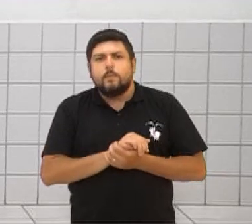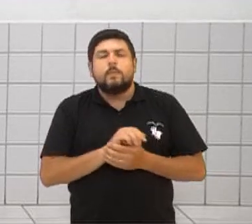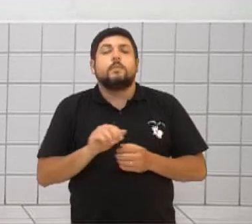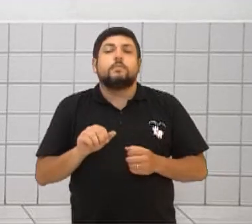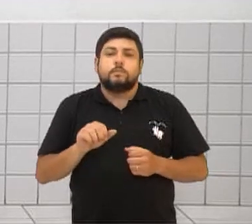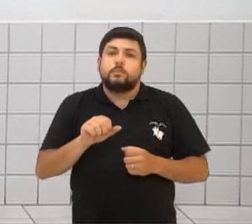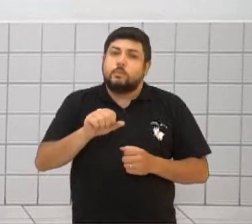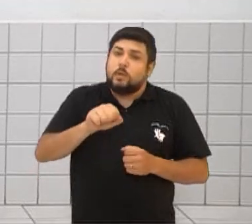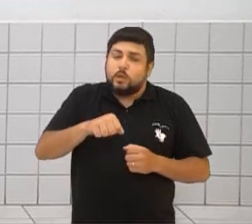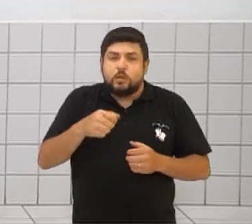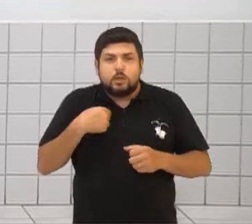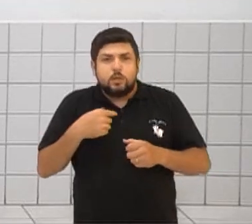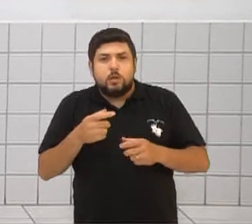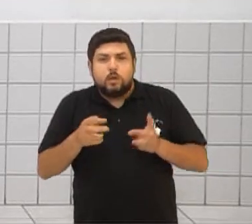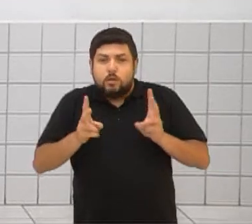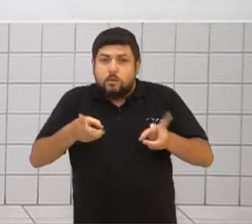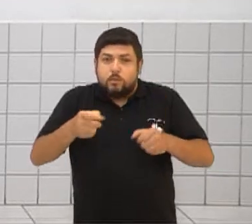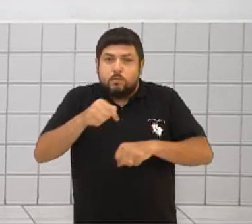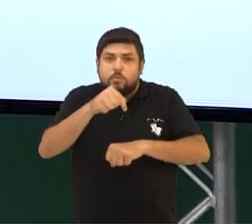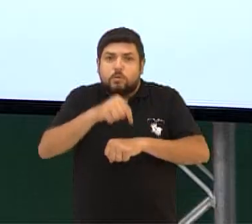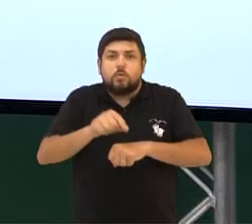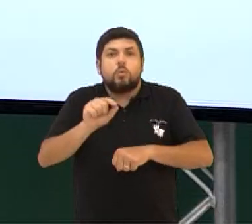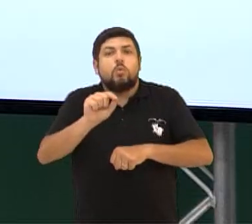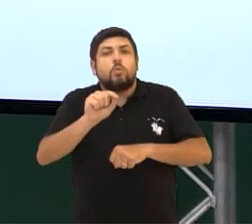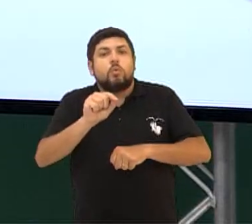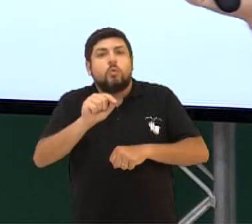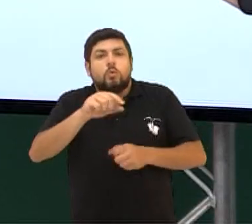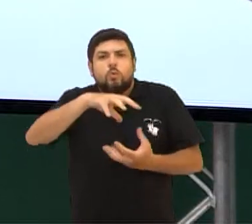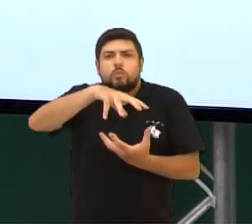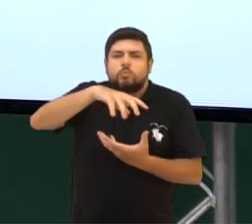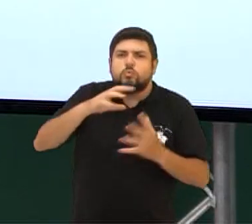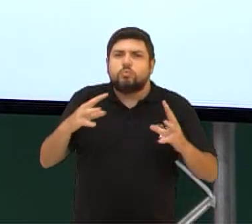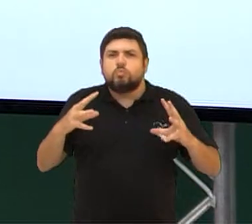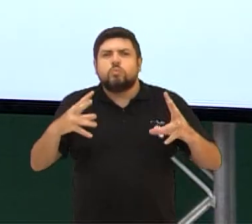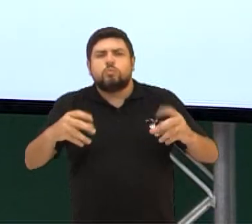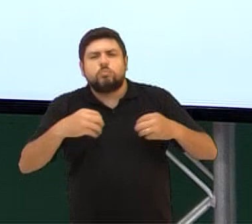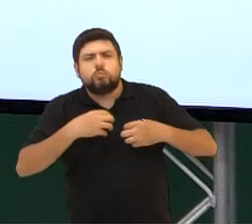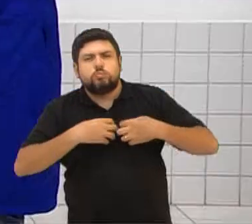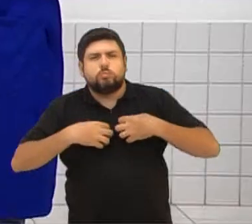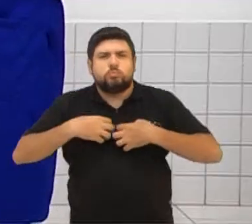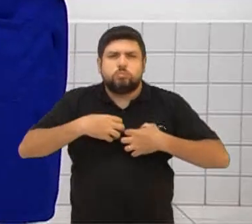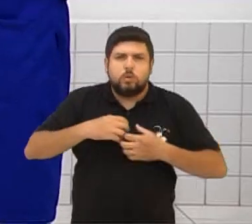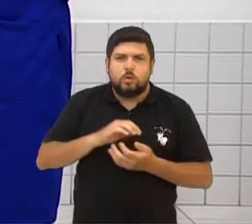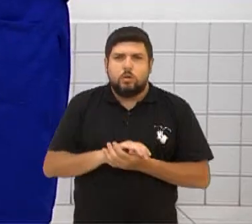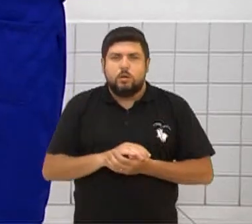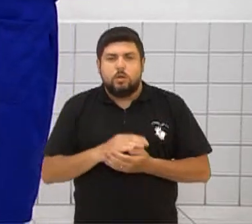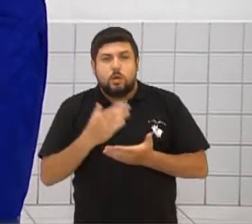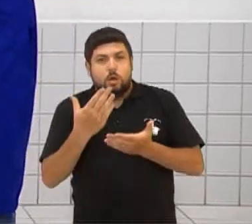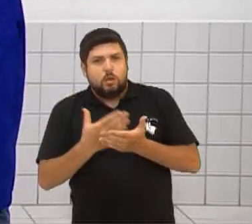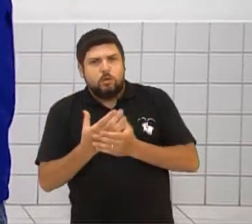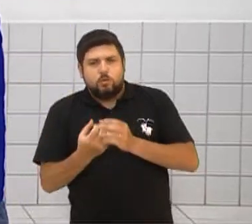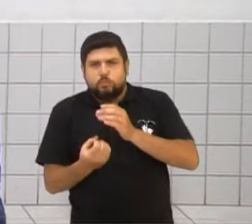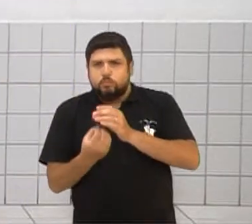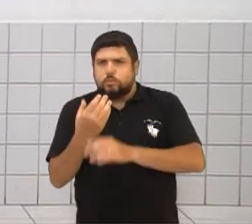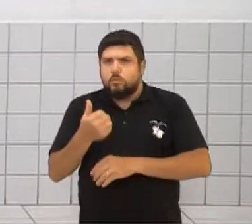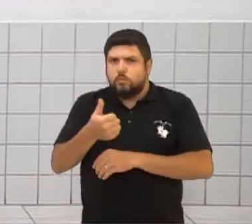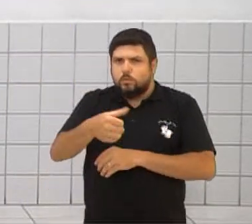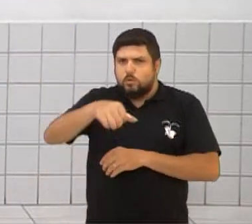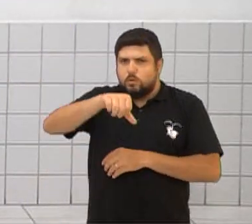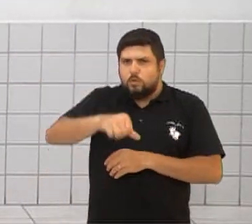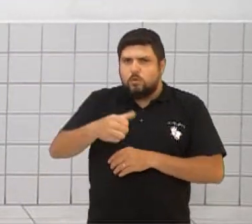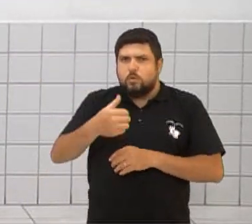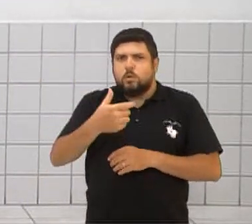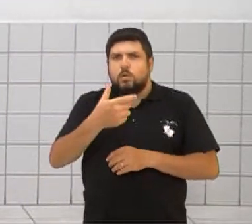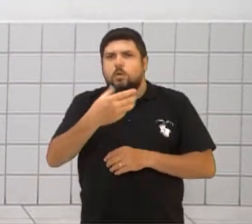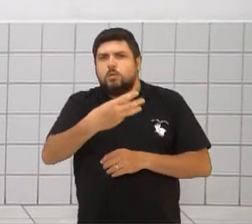de um frisson sobre as técnicas. Esse livro foi publicado em 1932, né, se não me falha a memória. Do Aldous